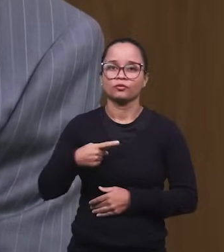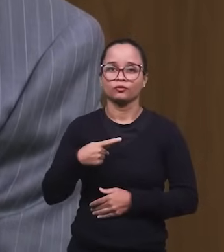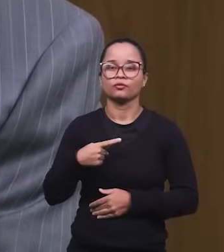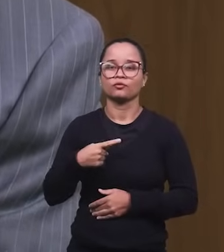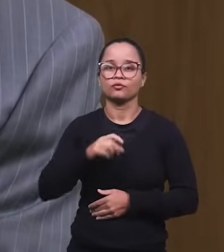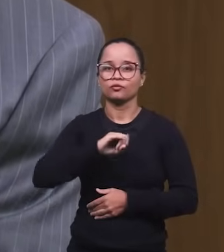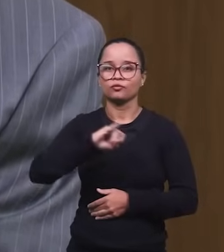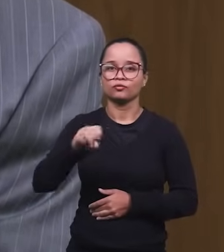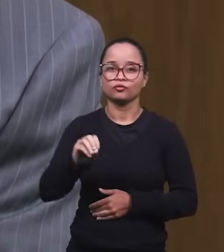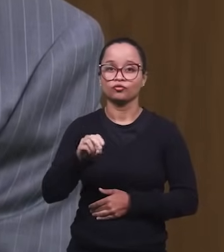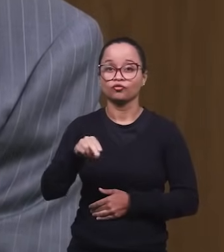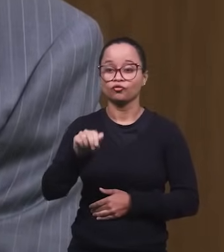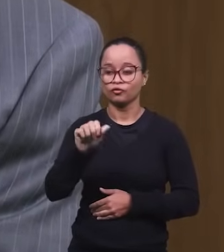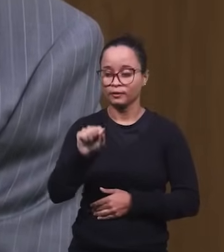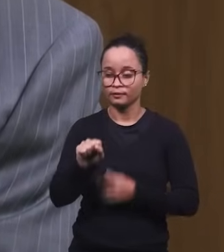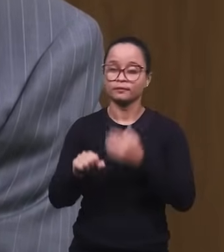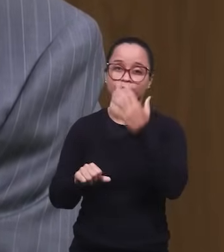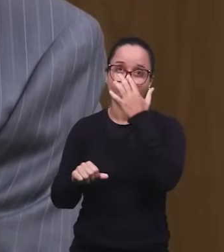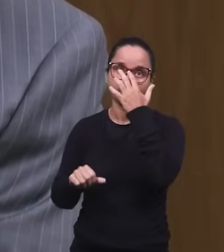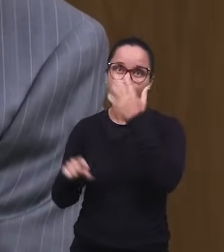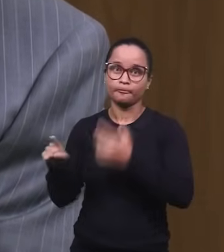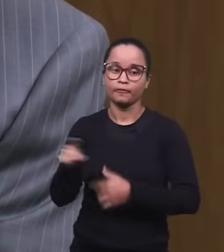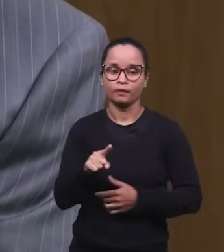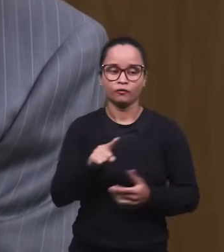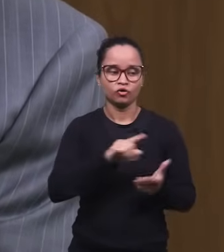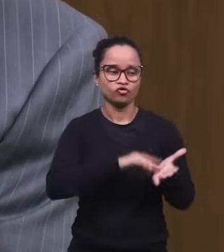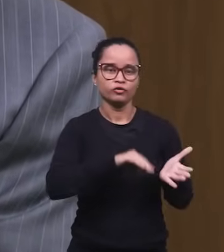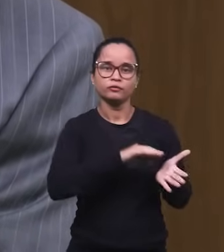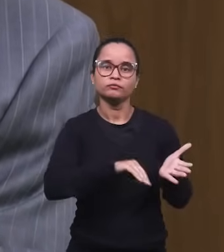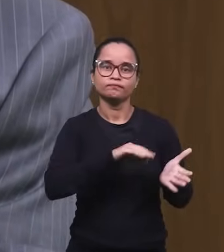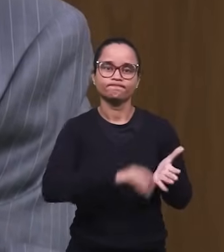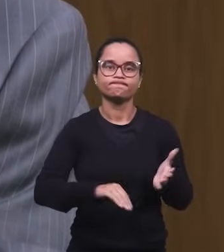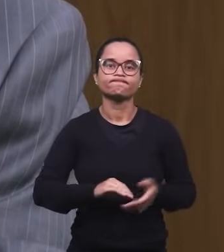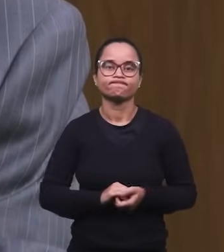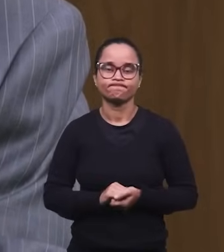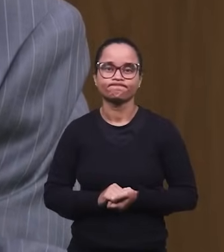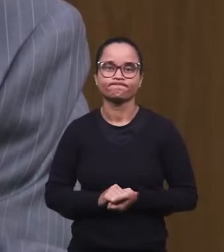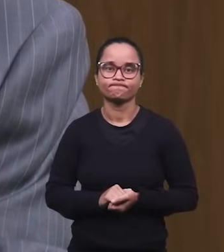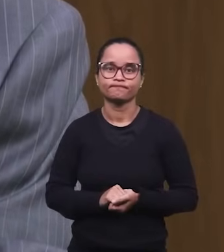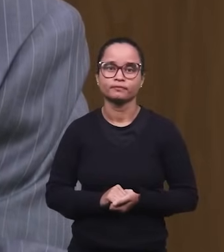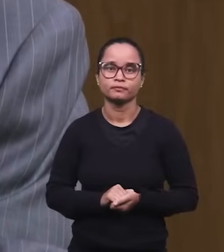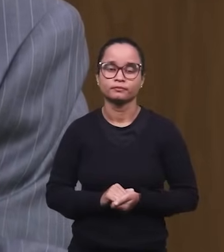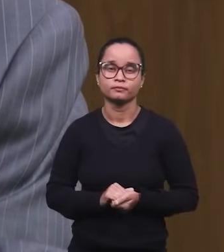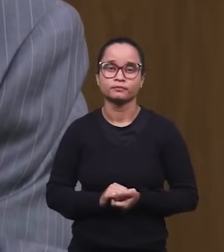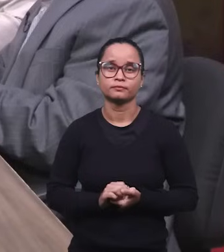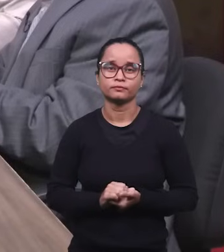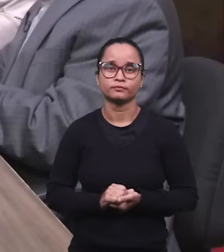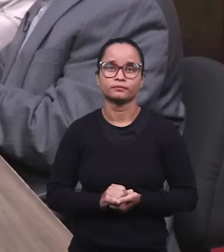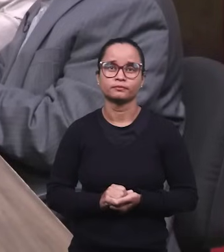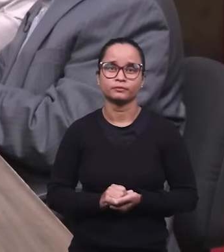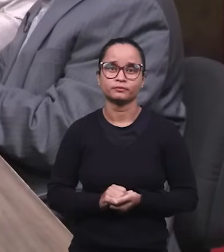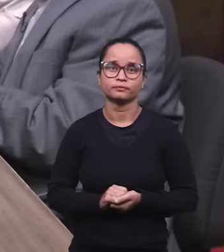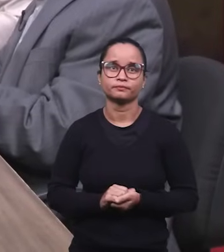Jonas vai falar sobre isso, esse juízo foi retirado.